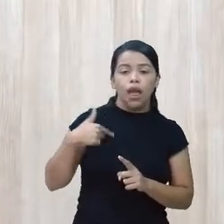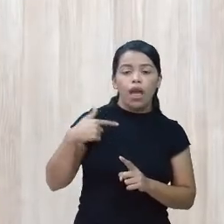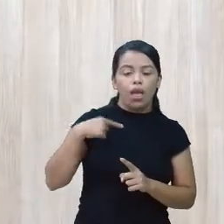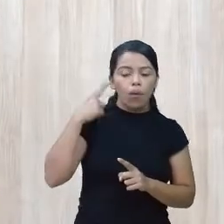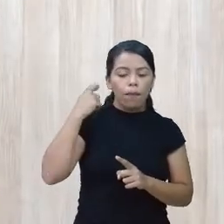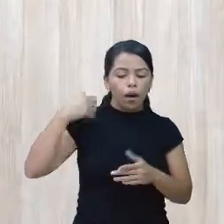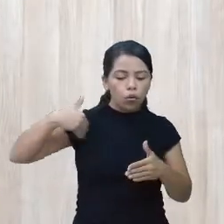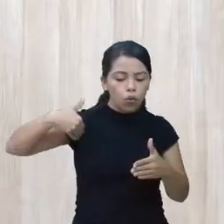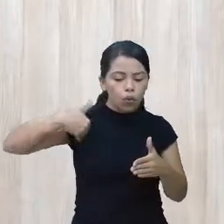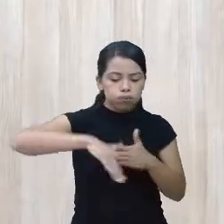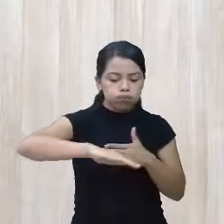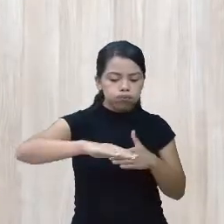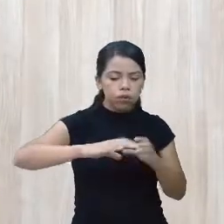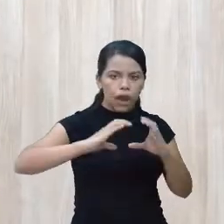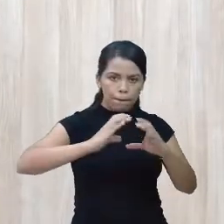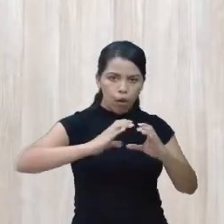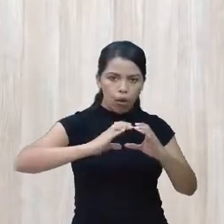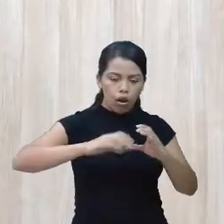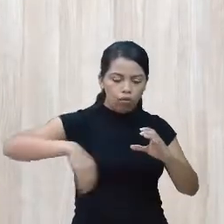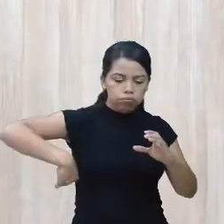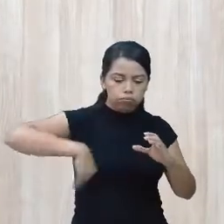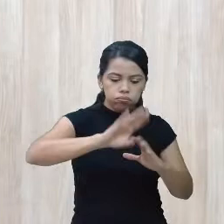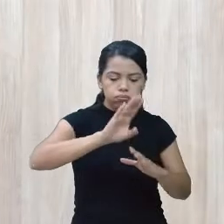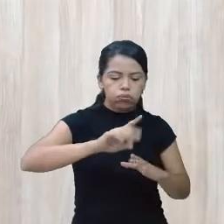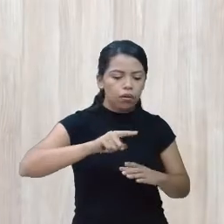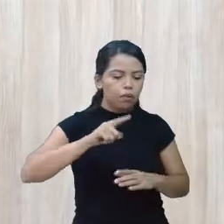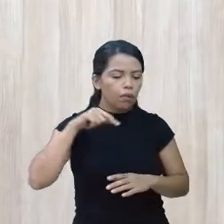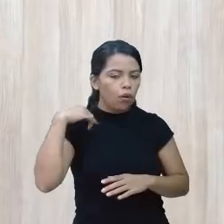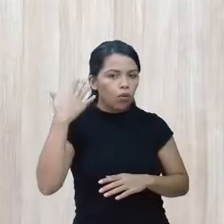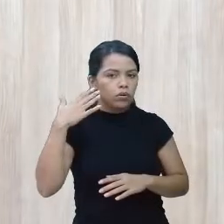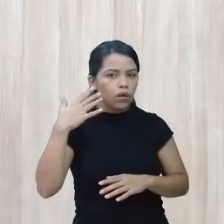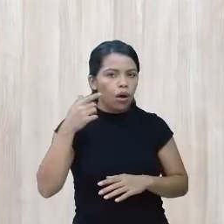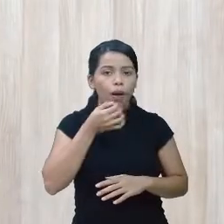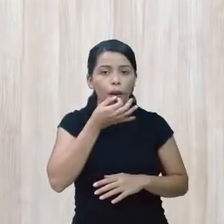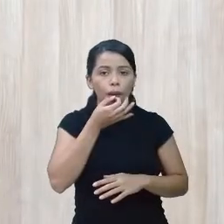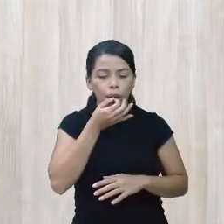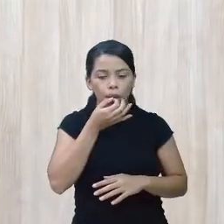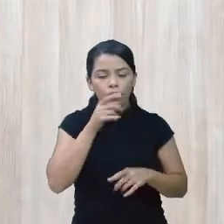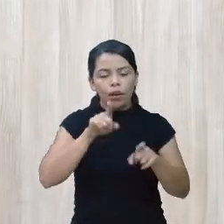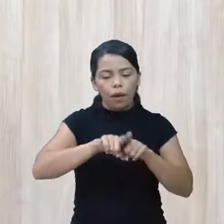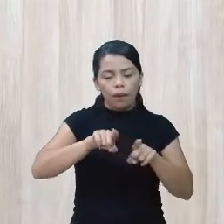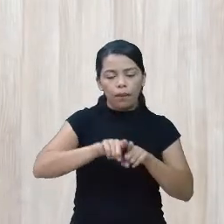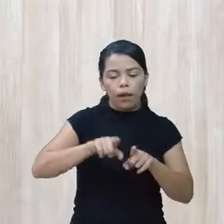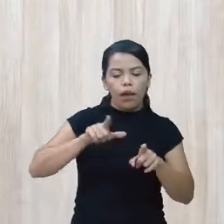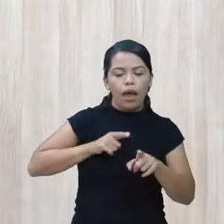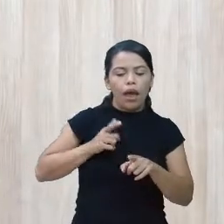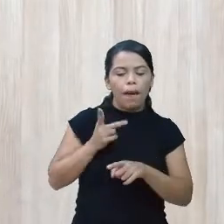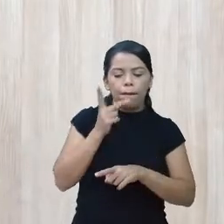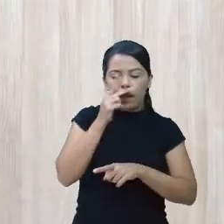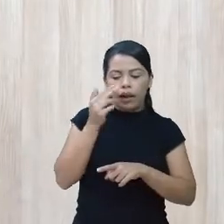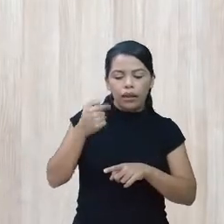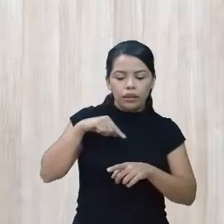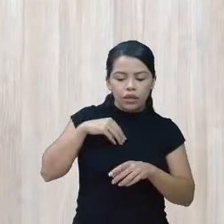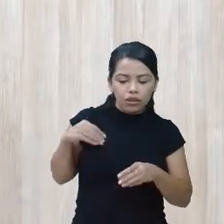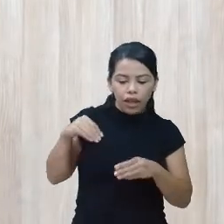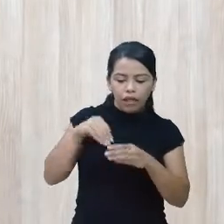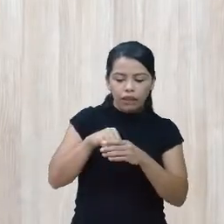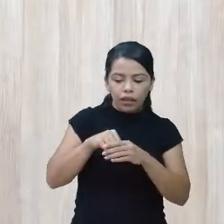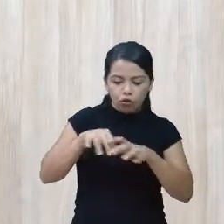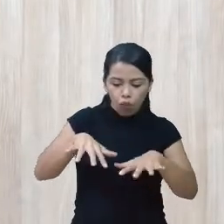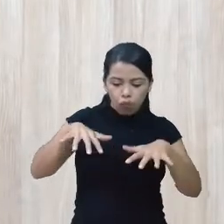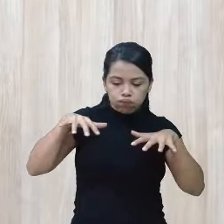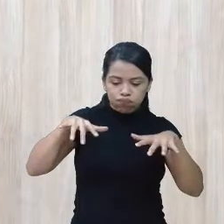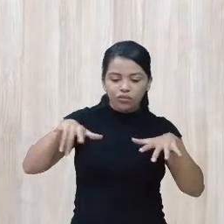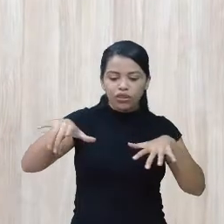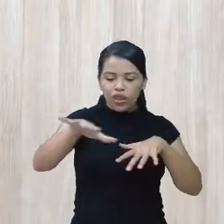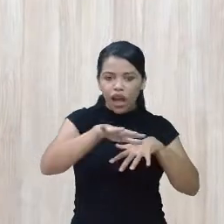torcida, assovios. Parece bem real, parece que a gente está no estádio. Então, esses efeitos têm essa